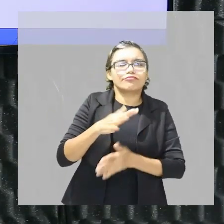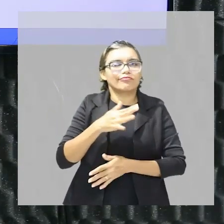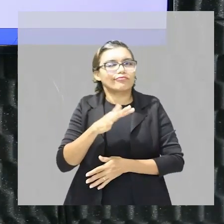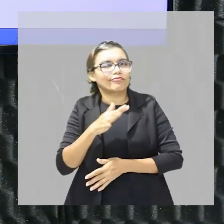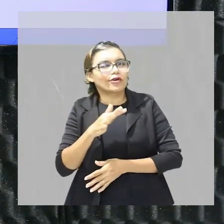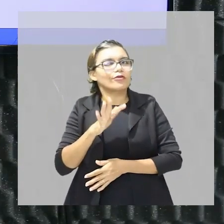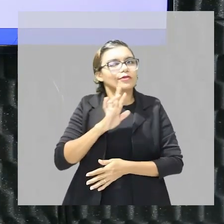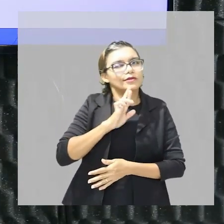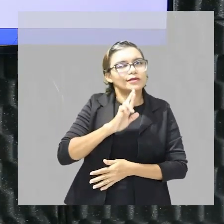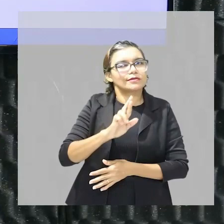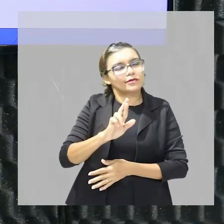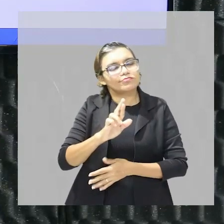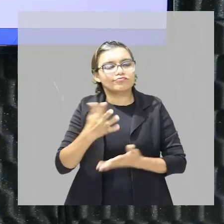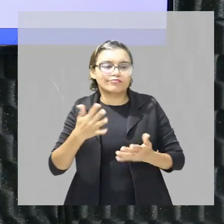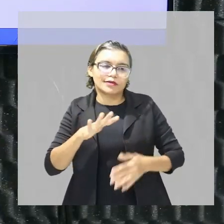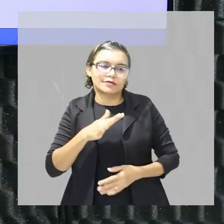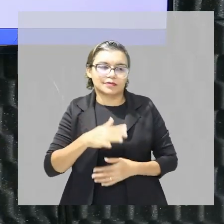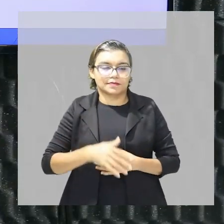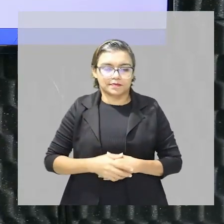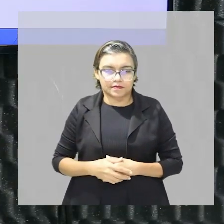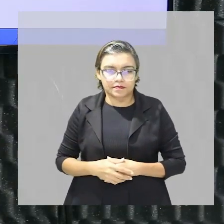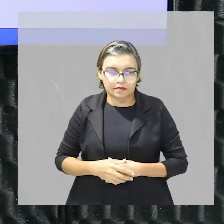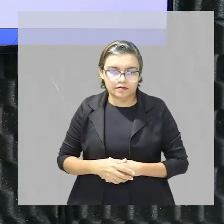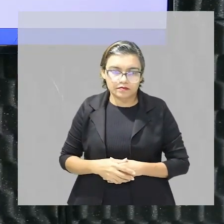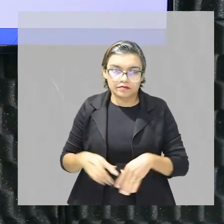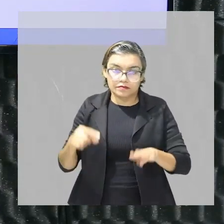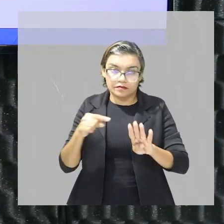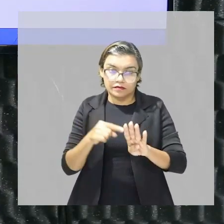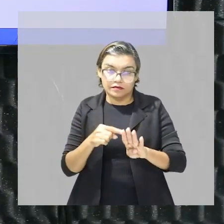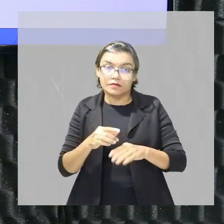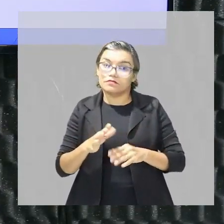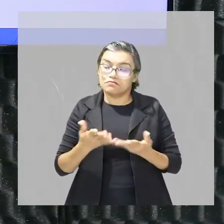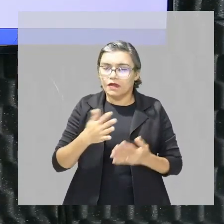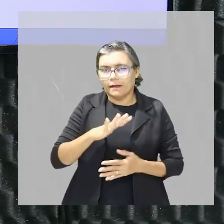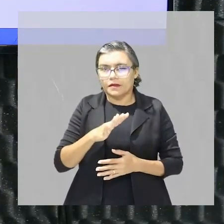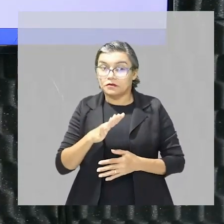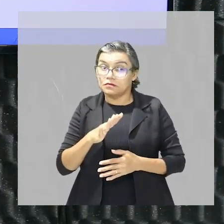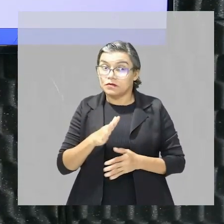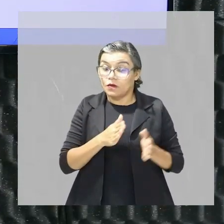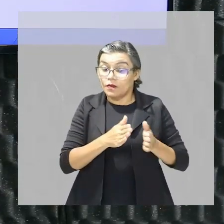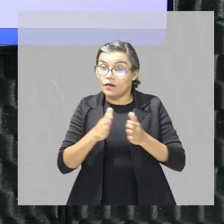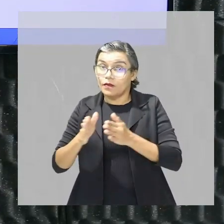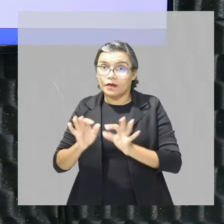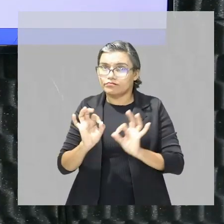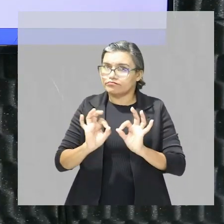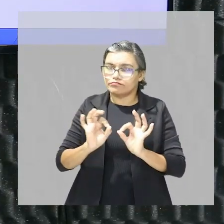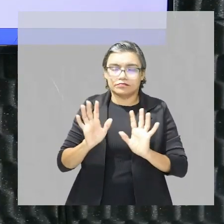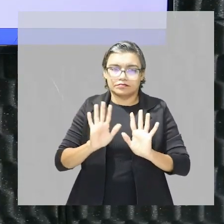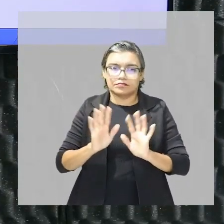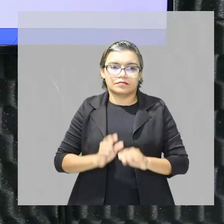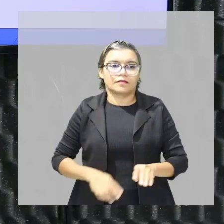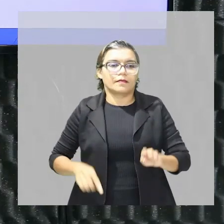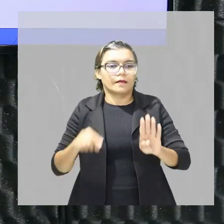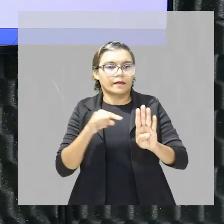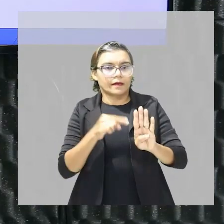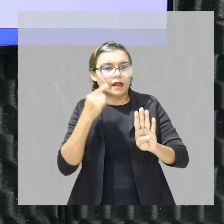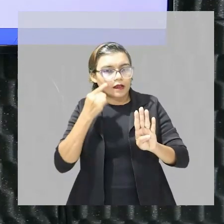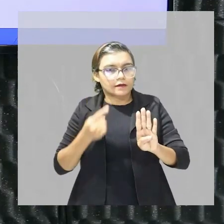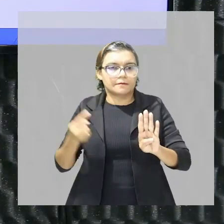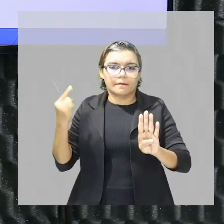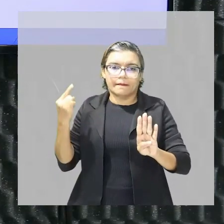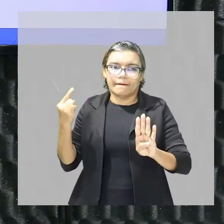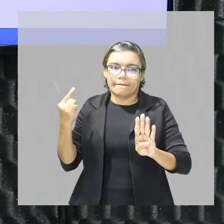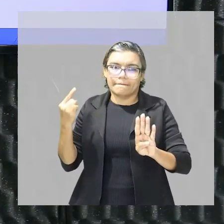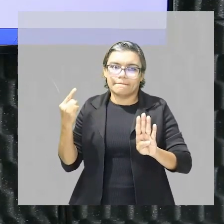traz para a gente aí uma boa sugestão Mas tá um pouco fora de ordem letra B sujeito objeto sensibilidade